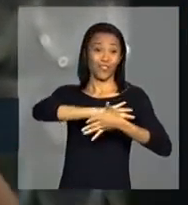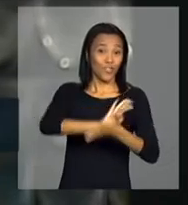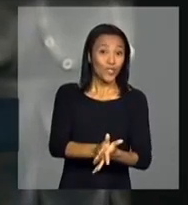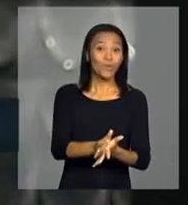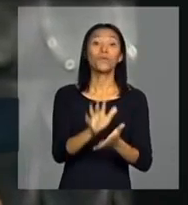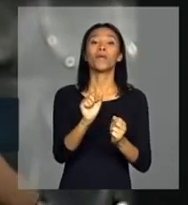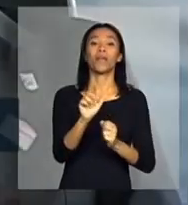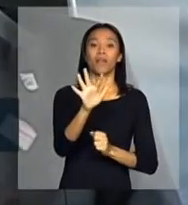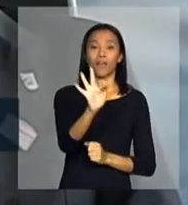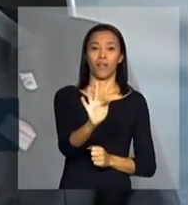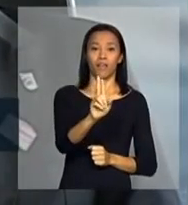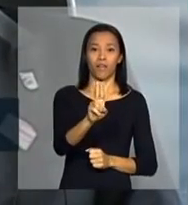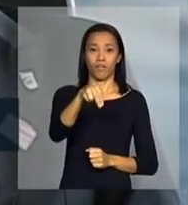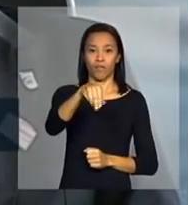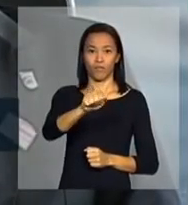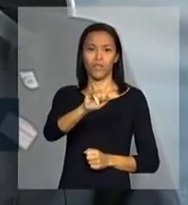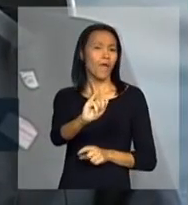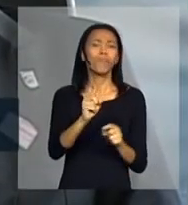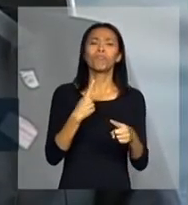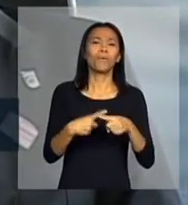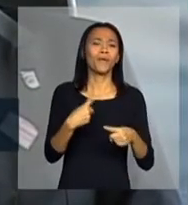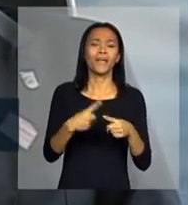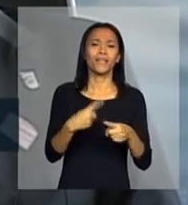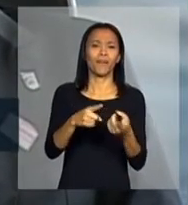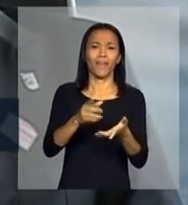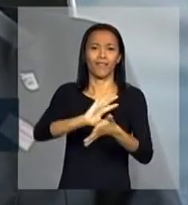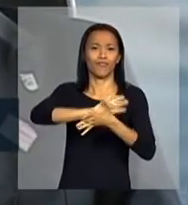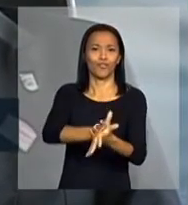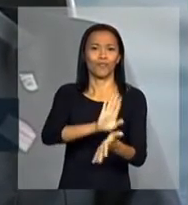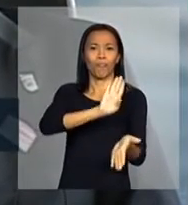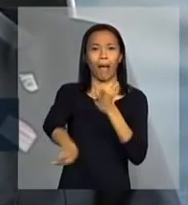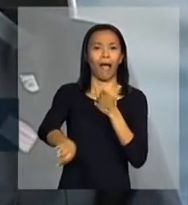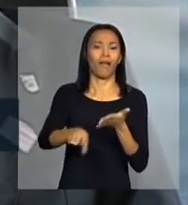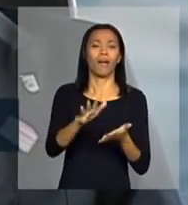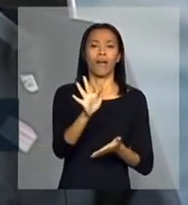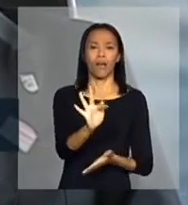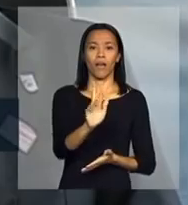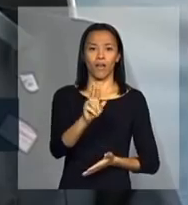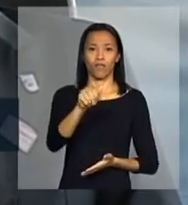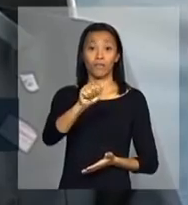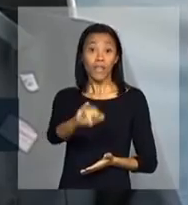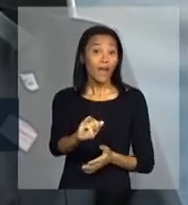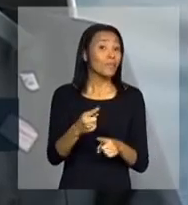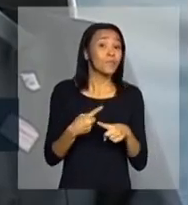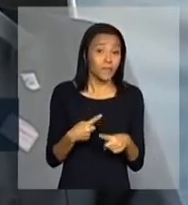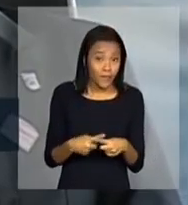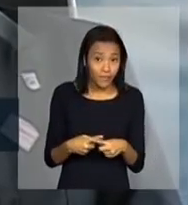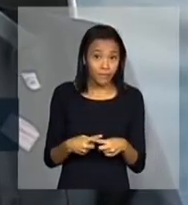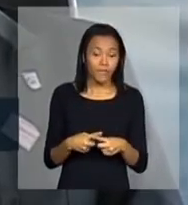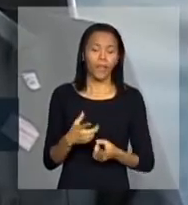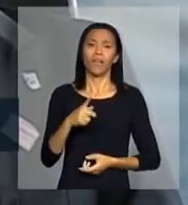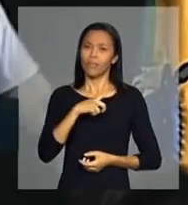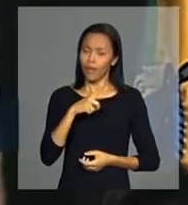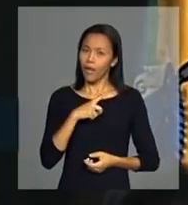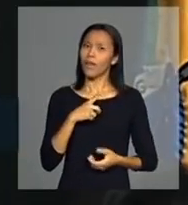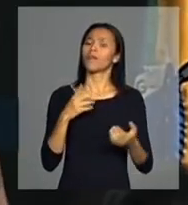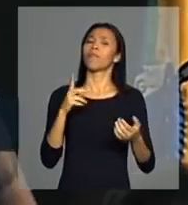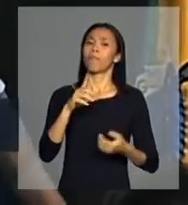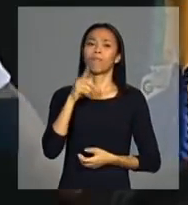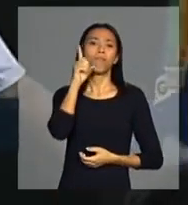quê? Por que que eles estão querendo acabar com a FUNAI? E outro, tem